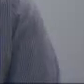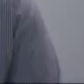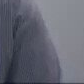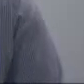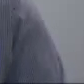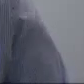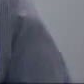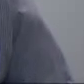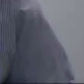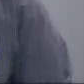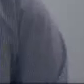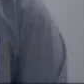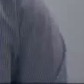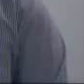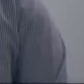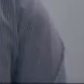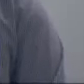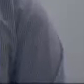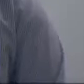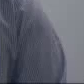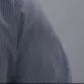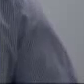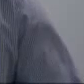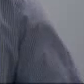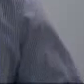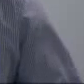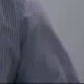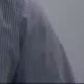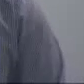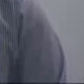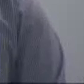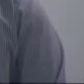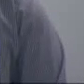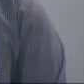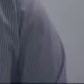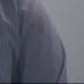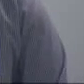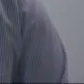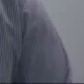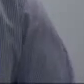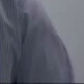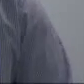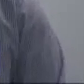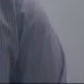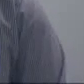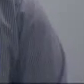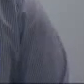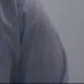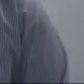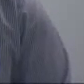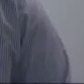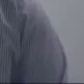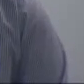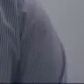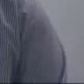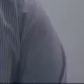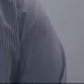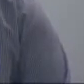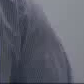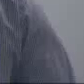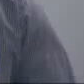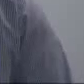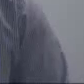alguns requerimentos de solicitações de substituição. Não seria somente a retirada da árvore,